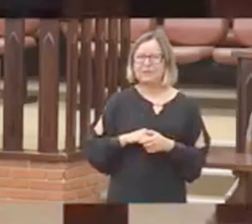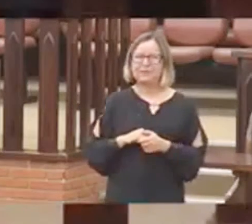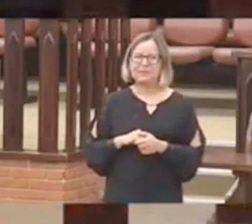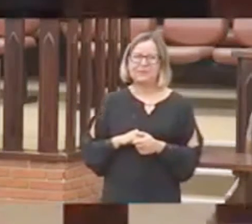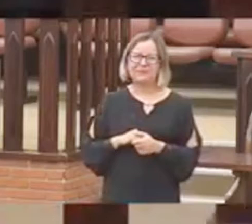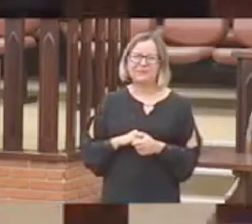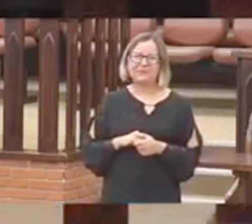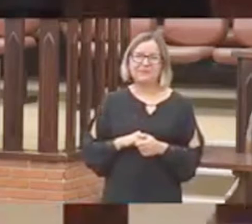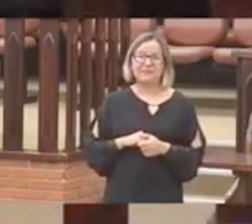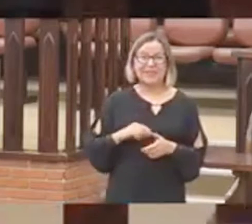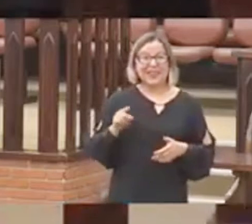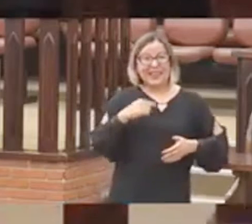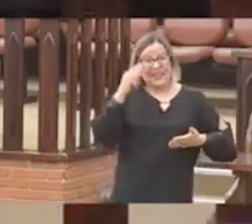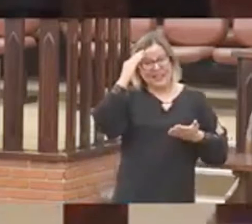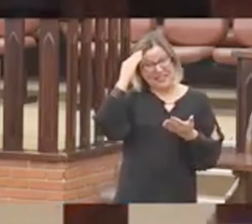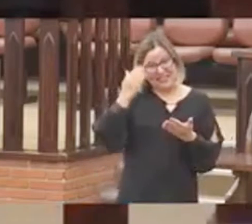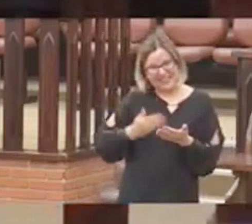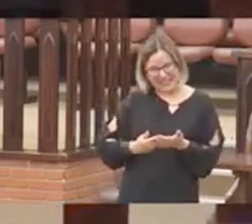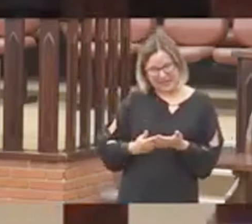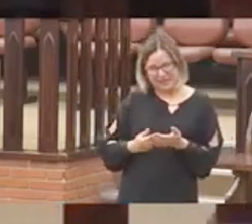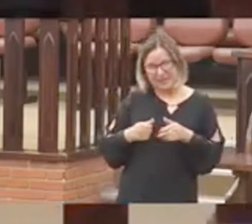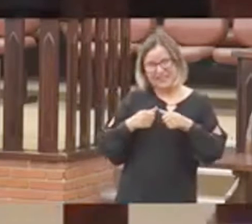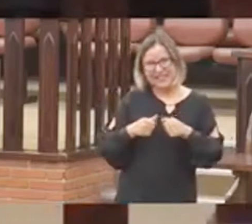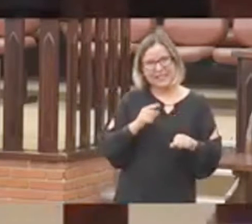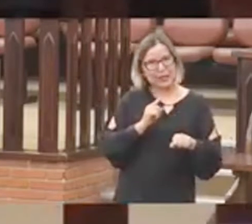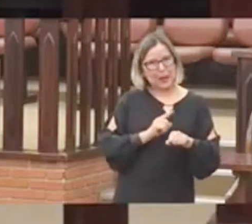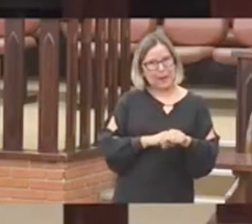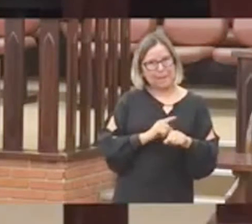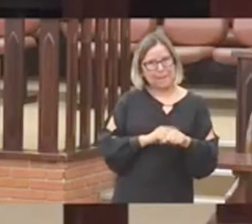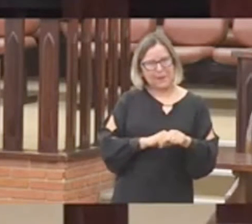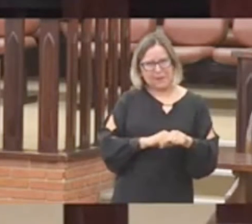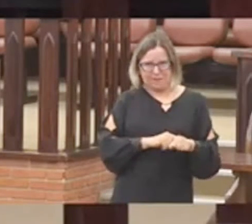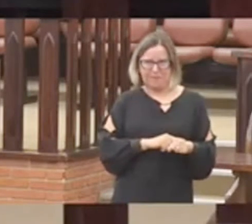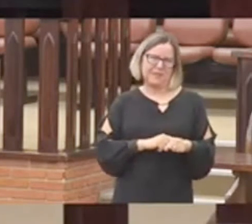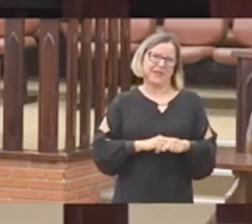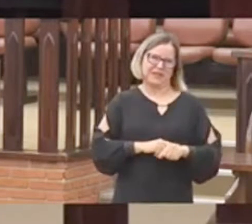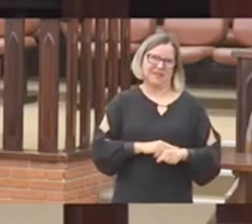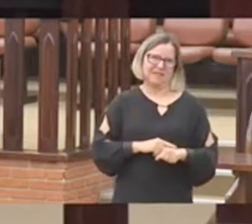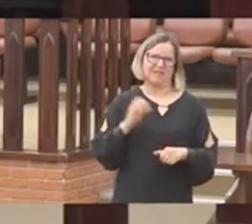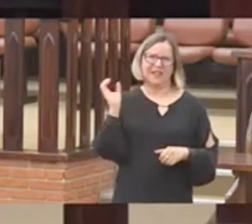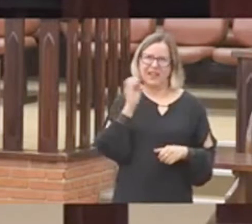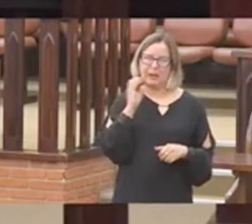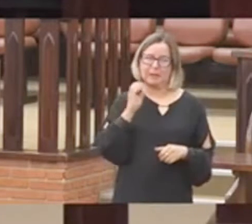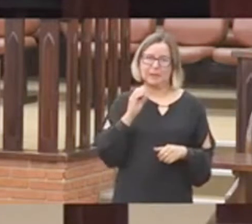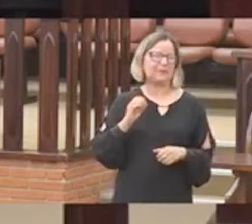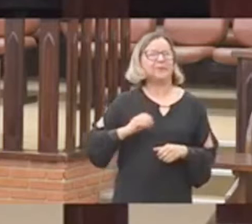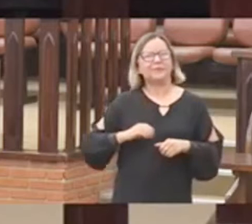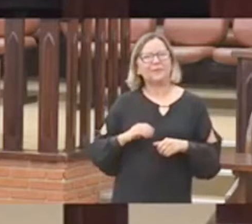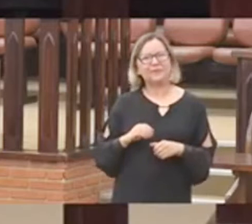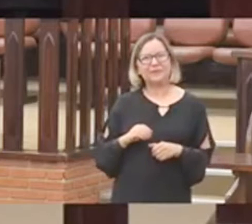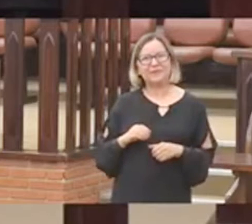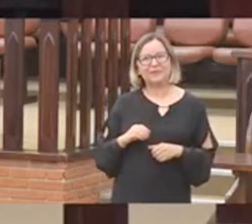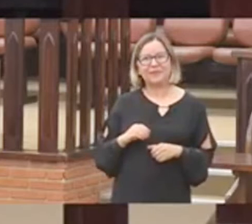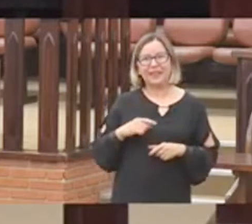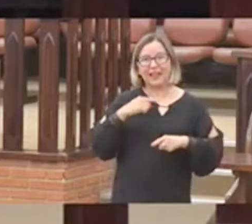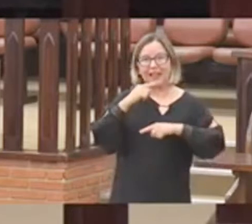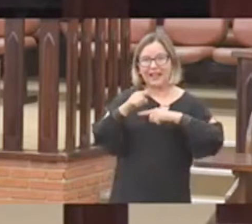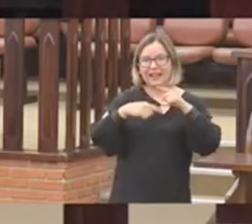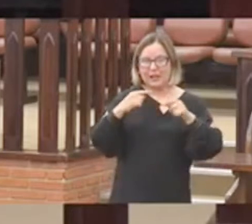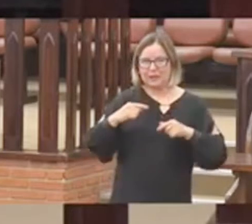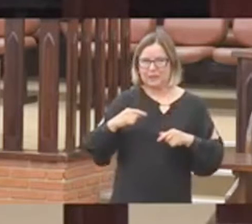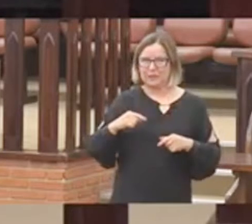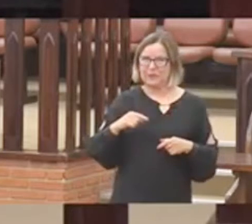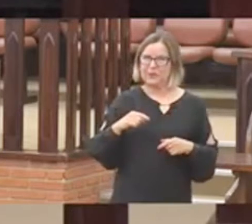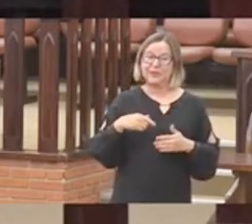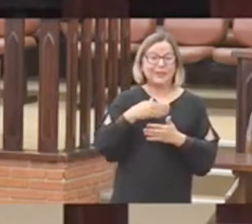cremos que esse é um momento temporário. Logo nós estaremos aqui de